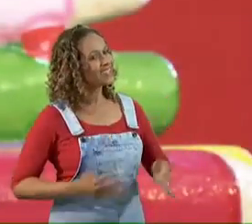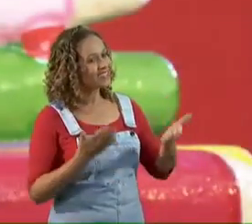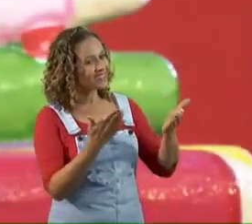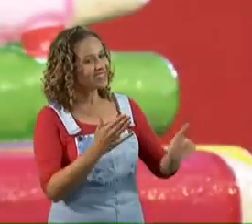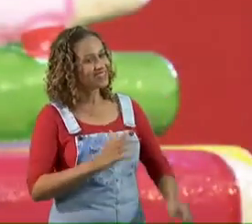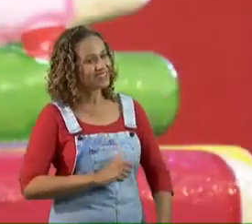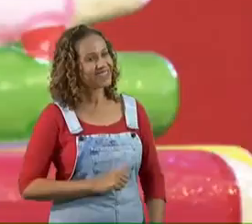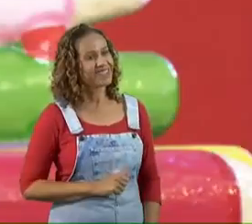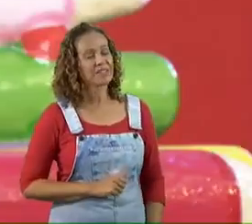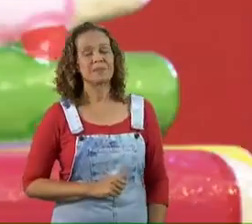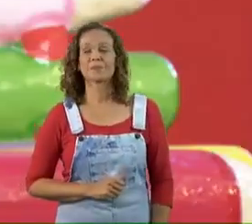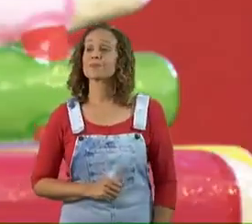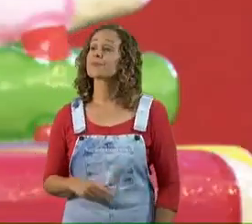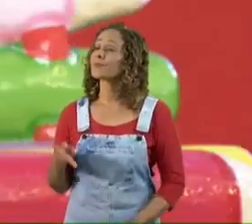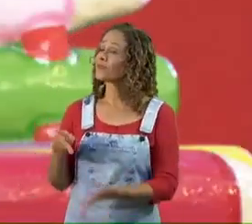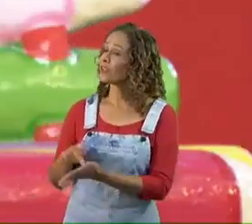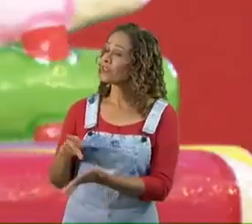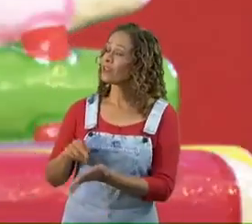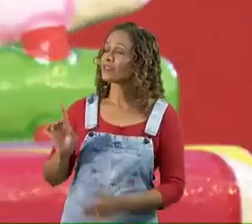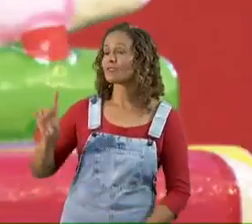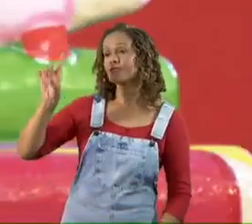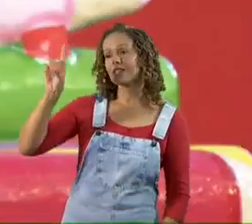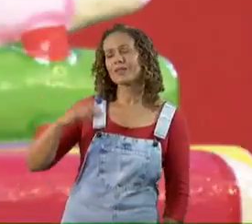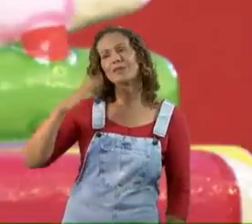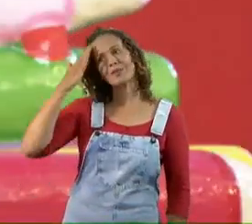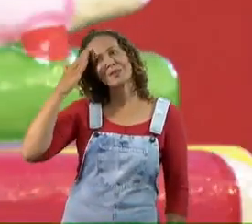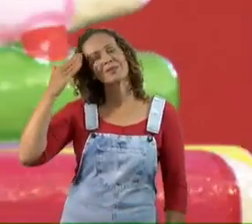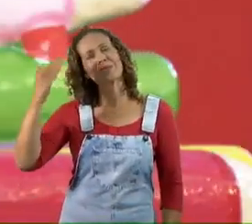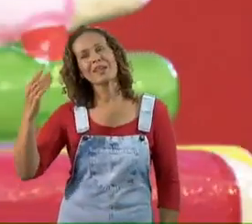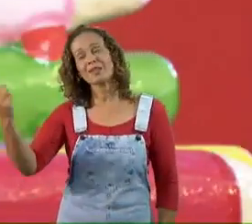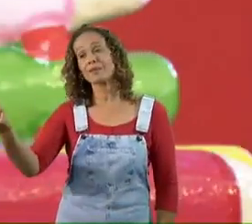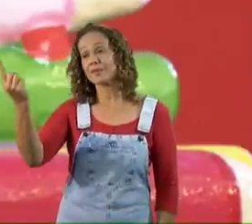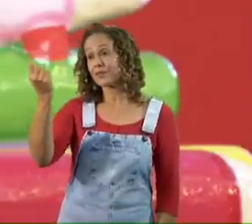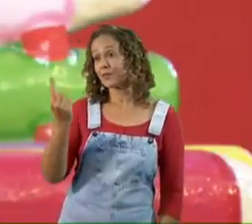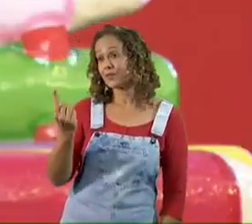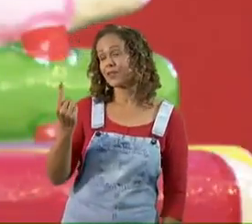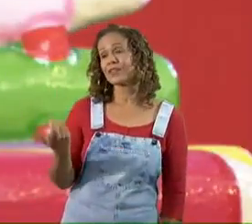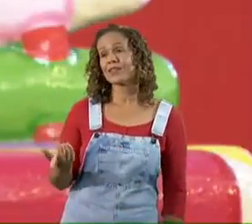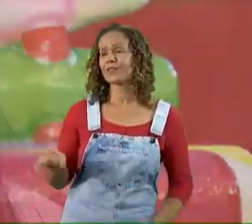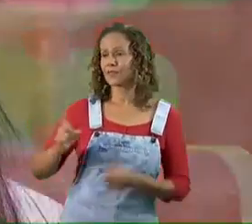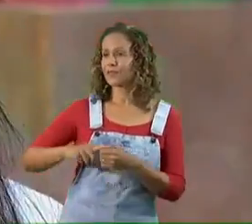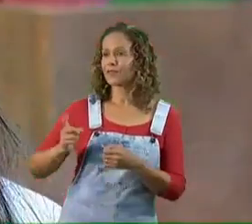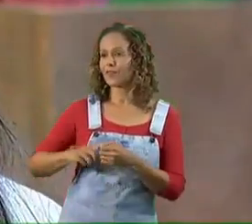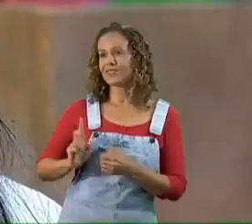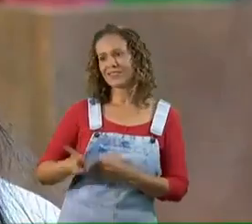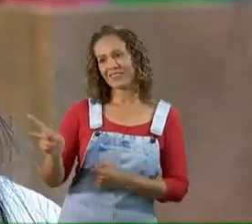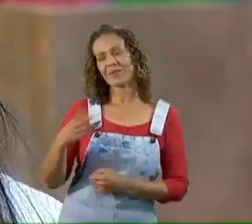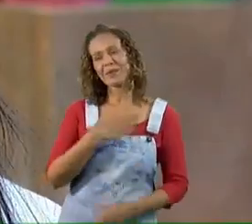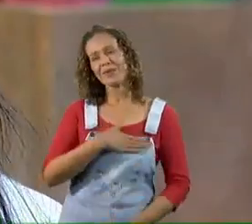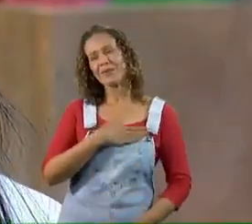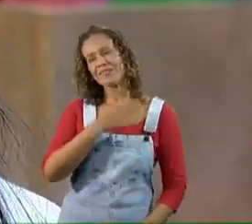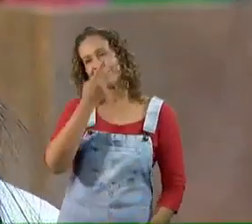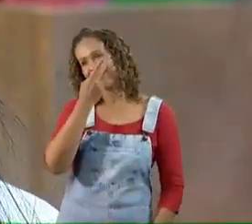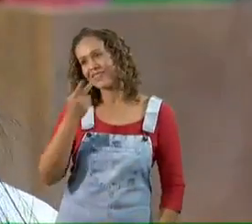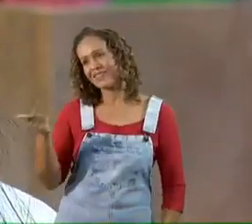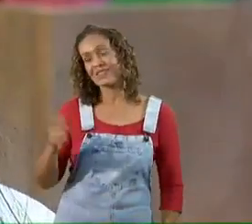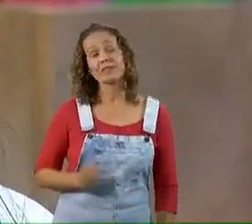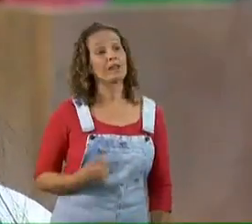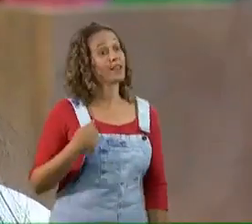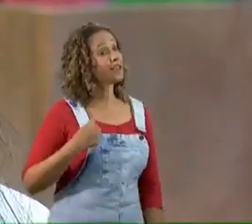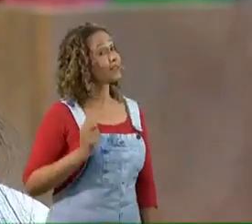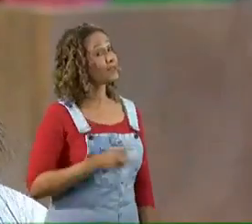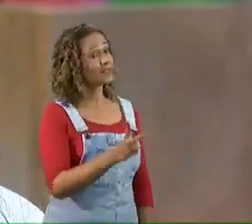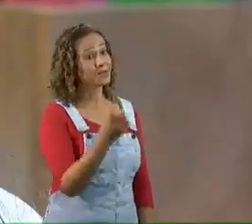você. Verdade, Deus. Muito obrigado por ter vindo e volte mais vezes. Eu gostei muito da sua visita. Eu estou sempre